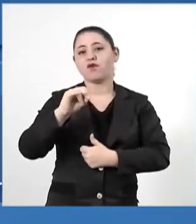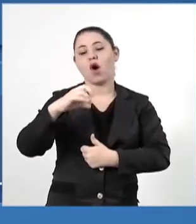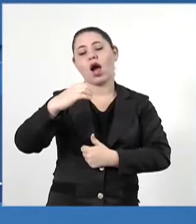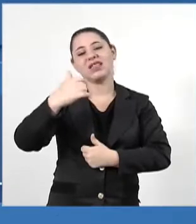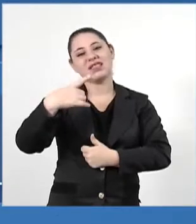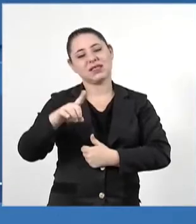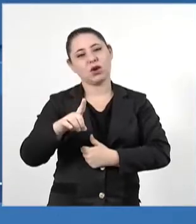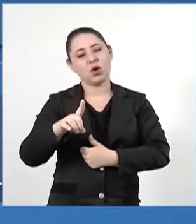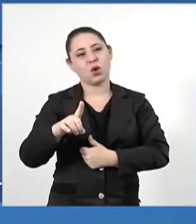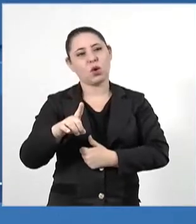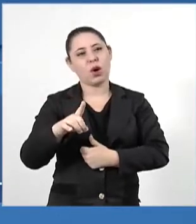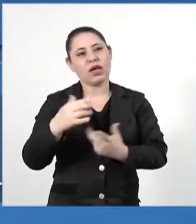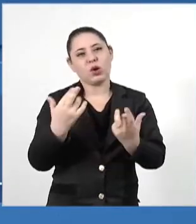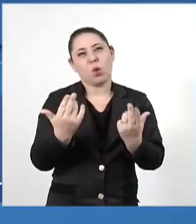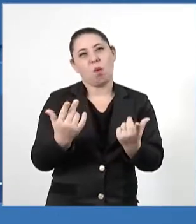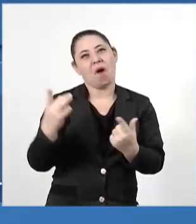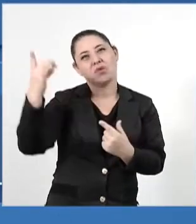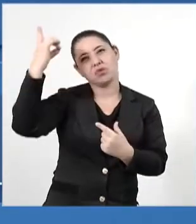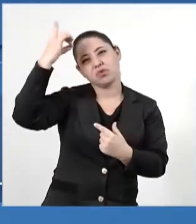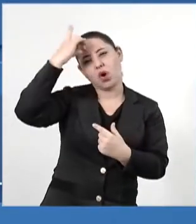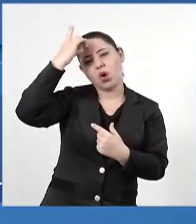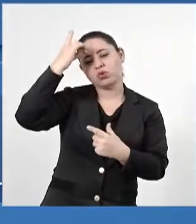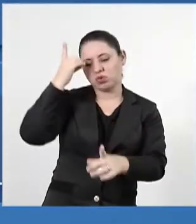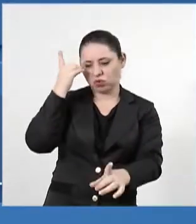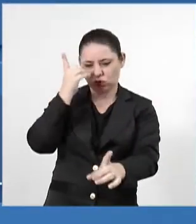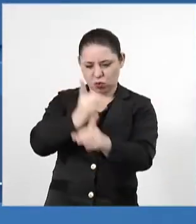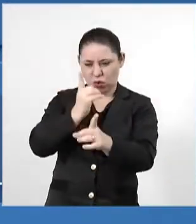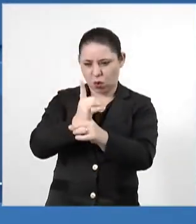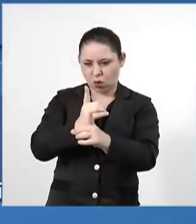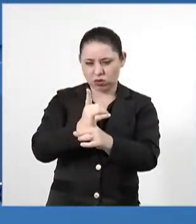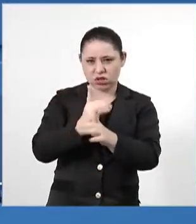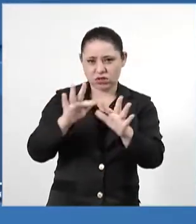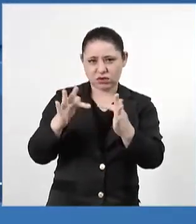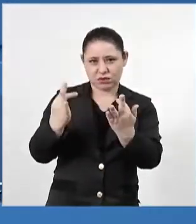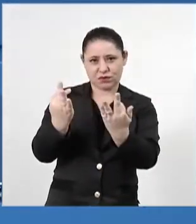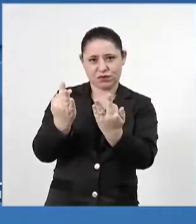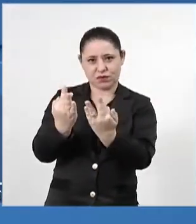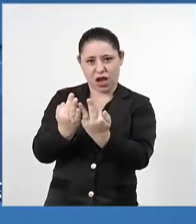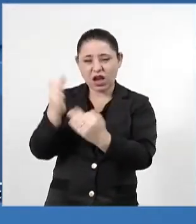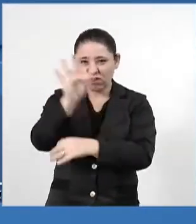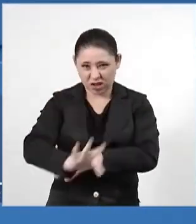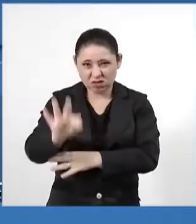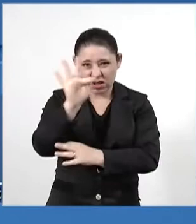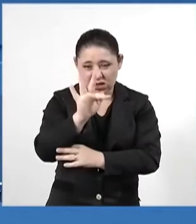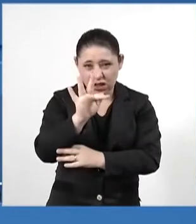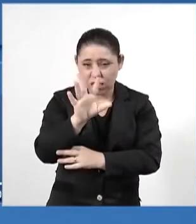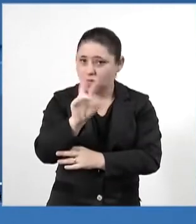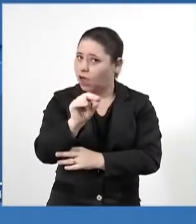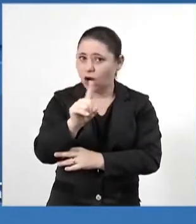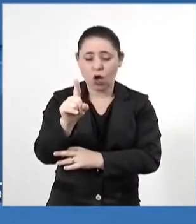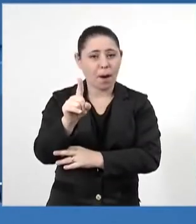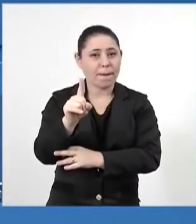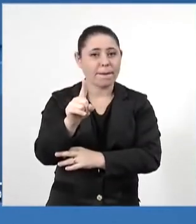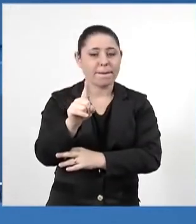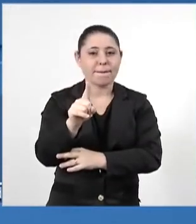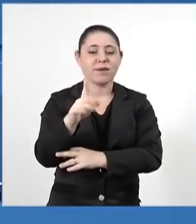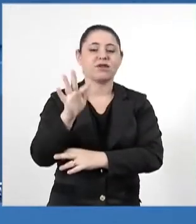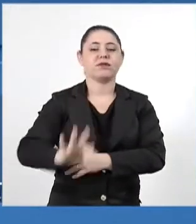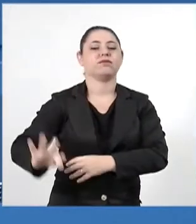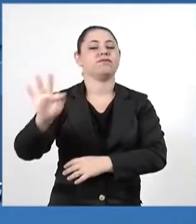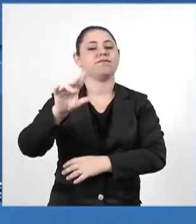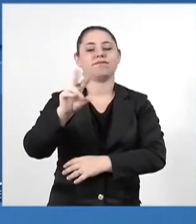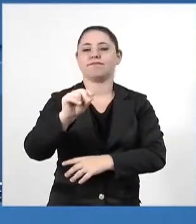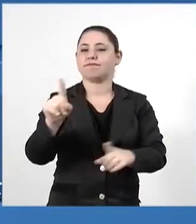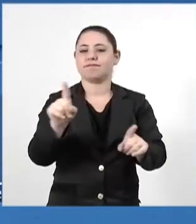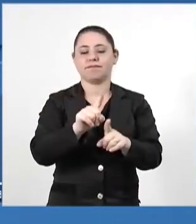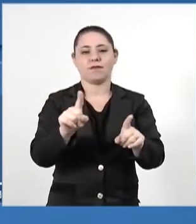E vocação você não encontra nos berços de faculdades, você não encontra nos bancos das universidades.